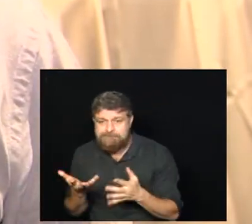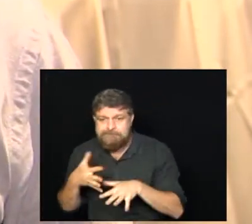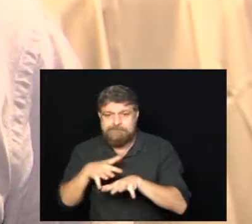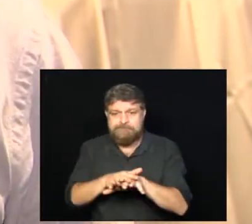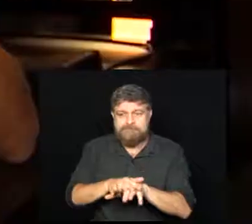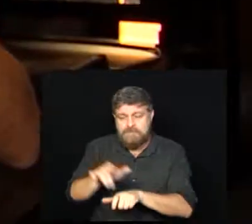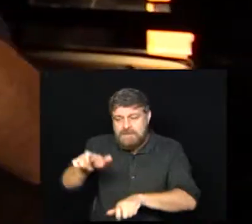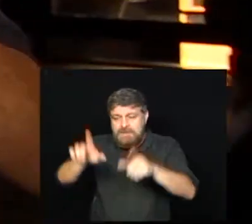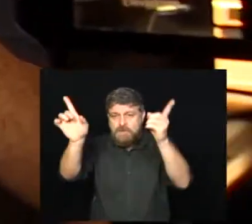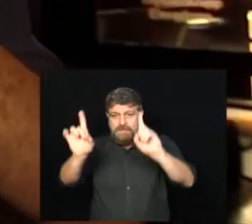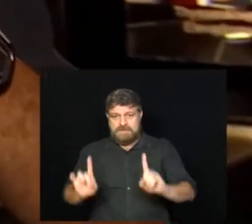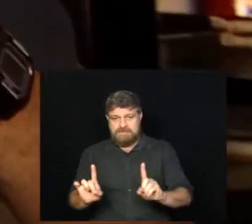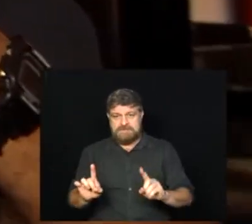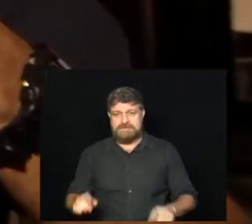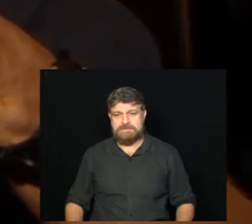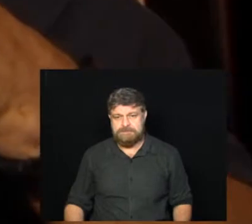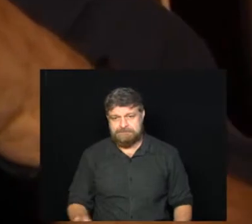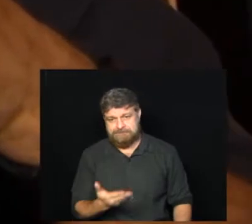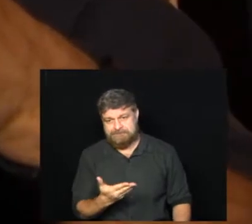com deficiência.